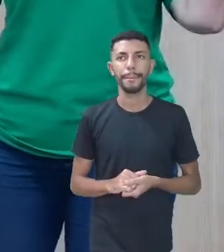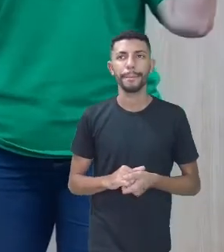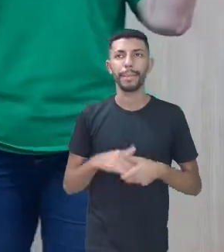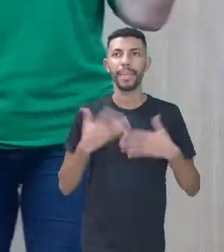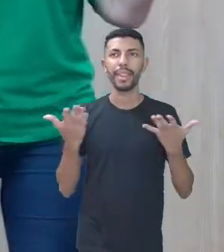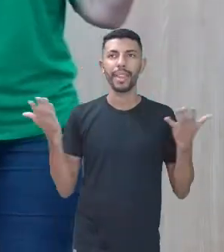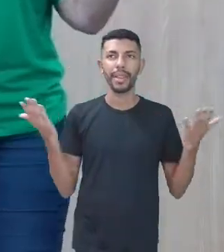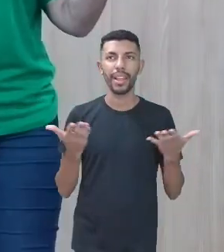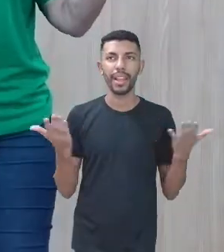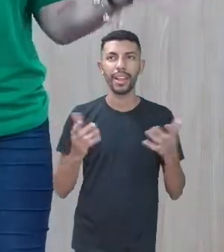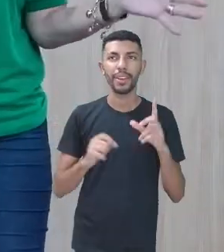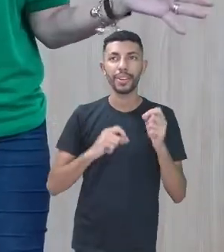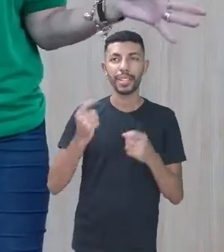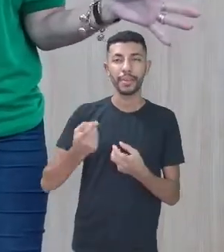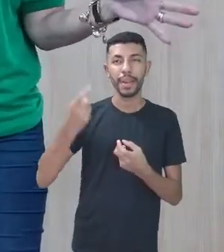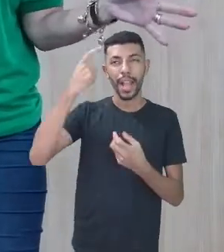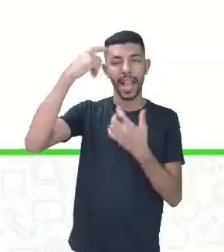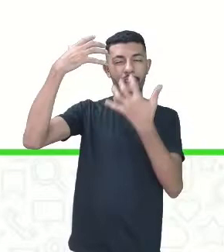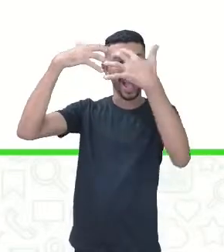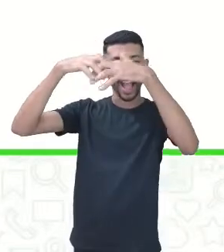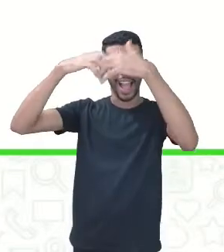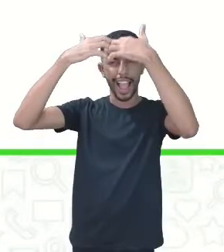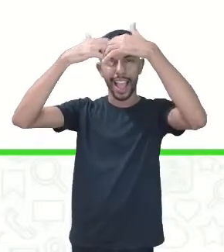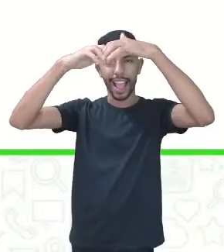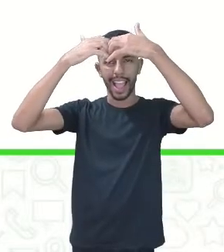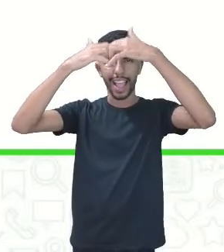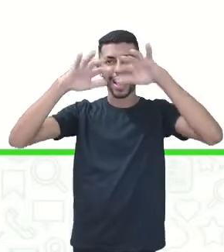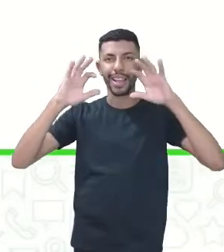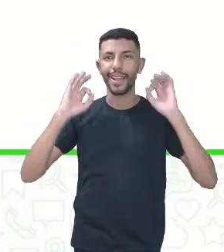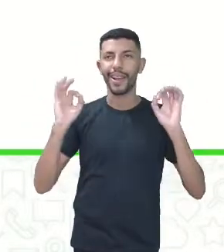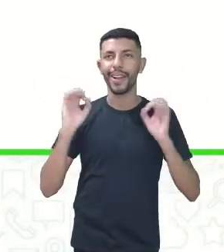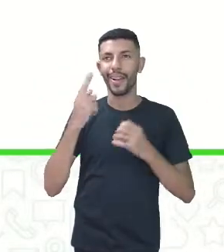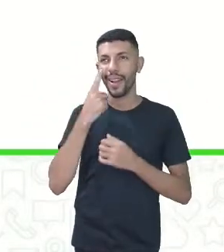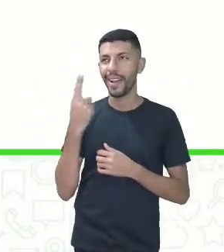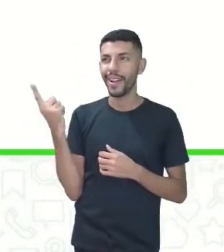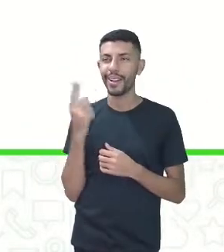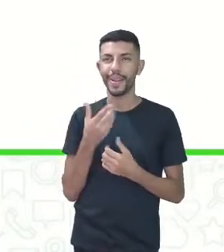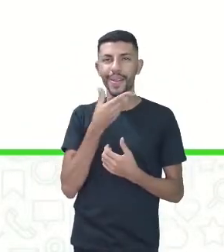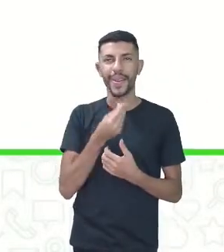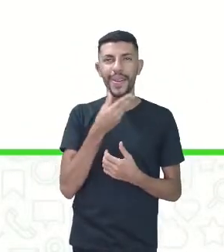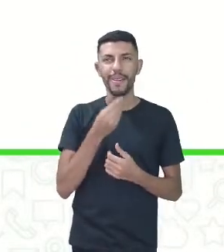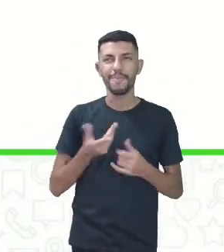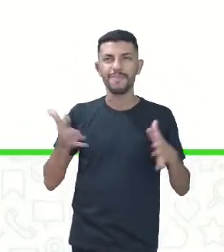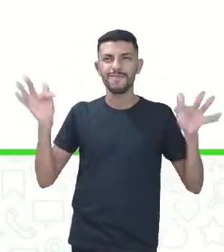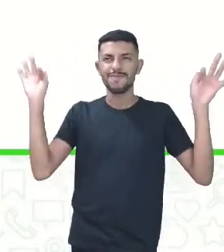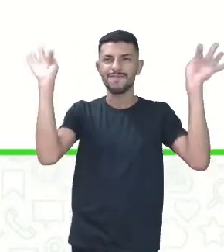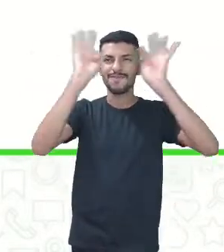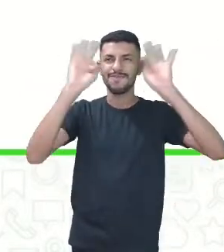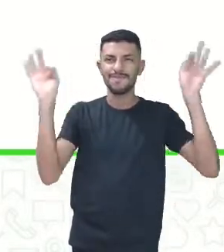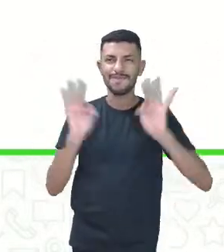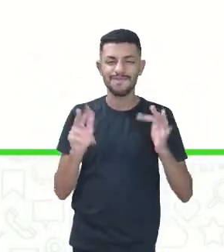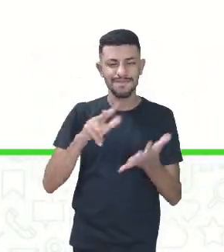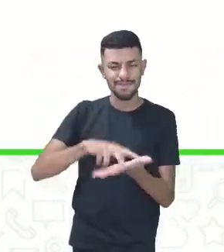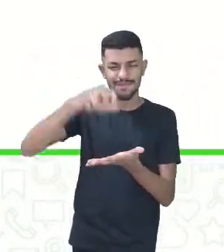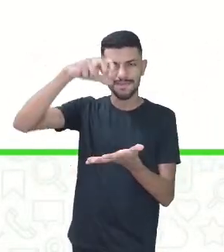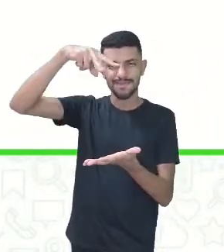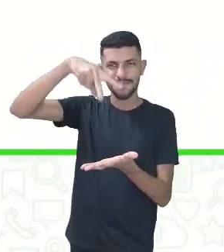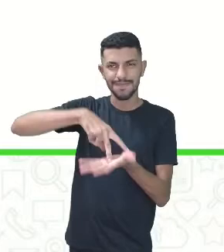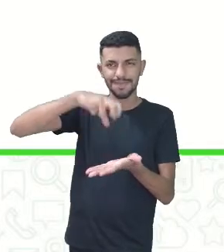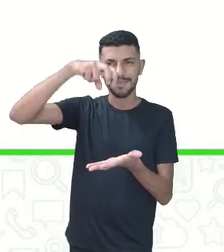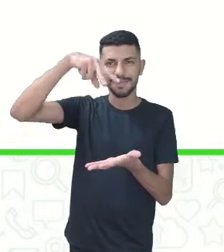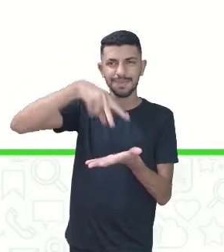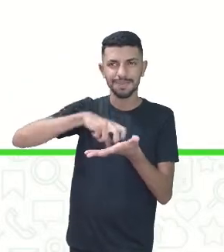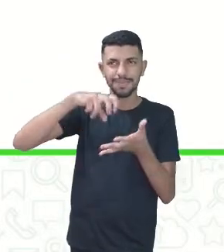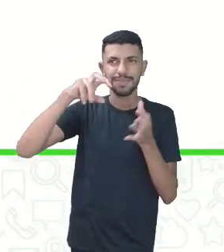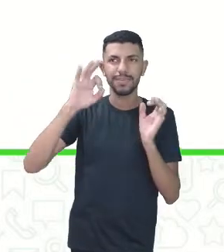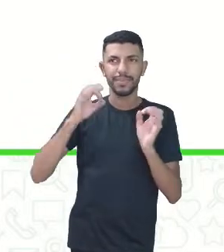Eita, agora, para pensar, tá certo? Ó aí, ó, o cara, ó, feliz da vida, pulando, né?